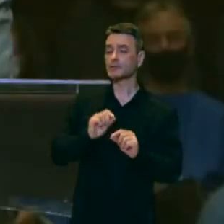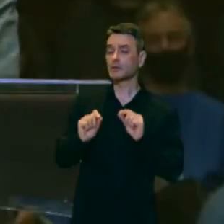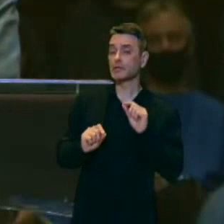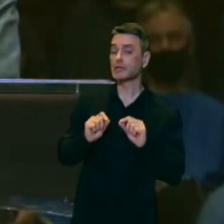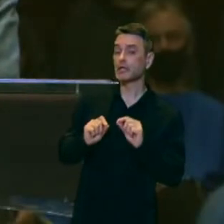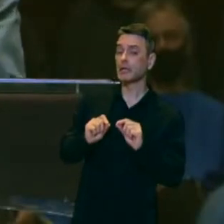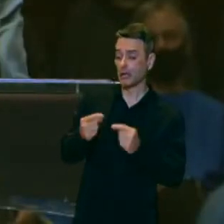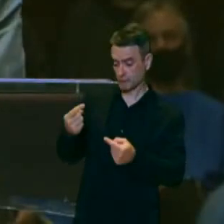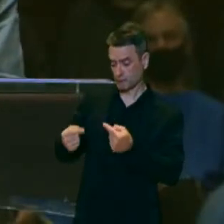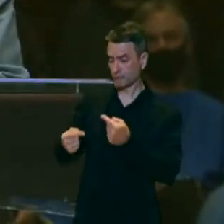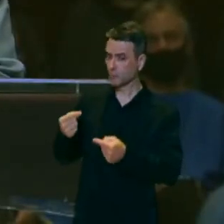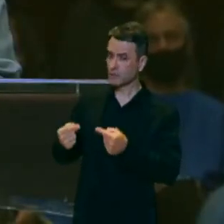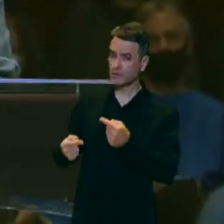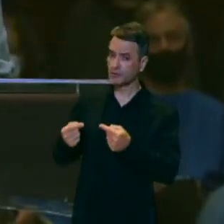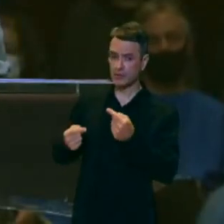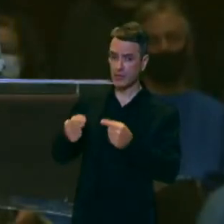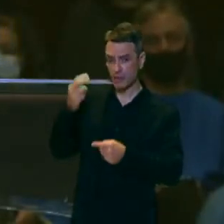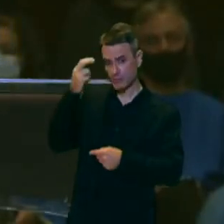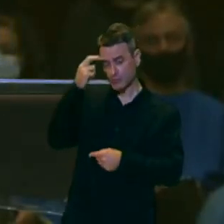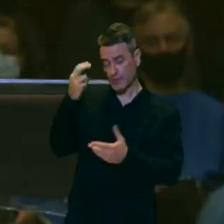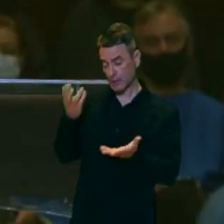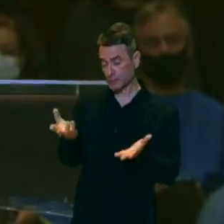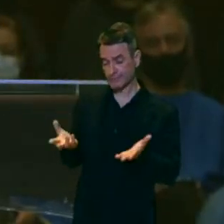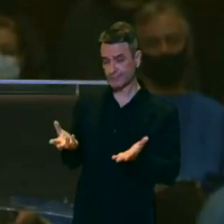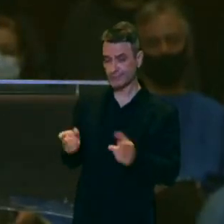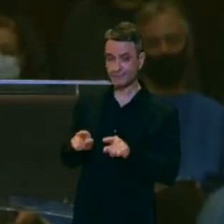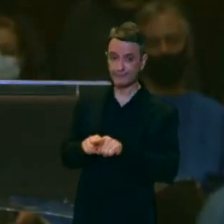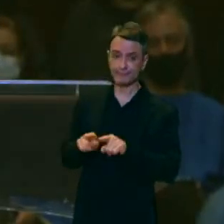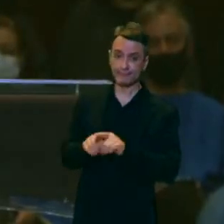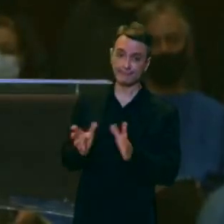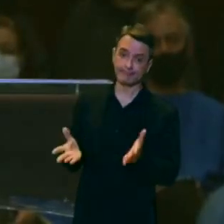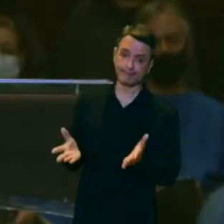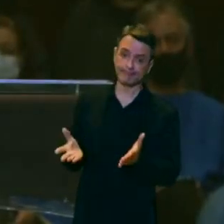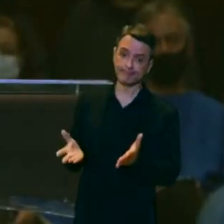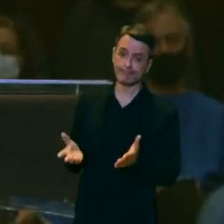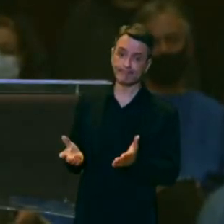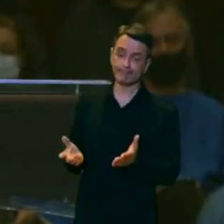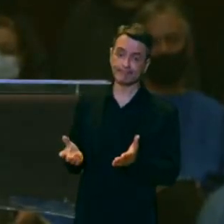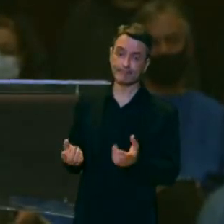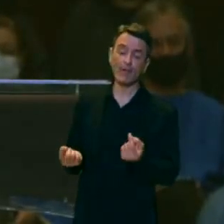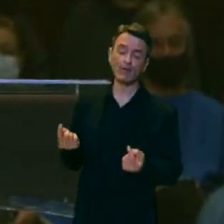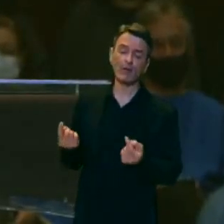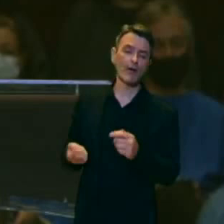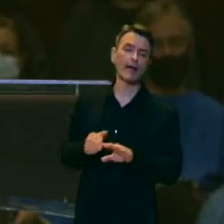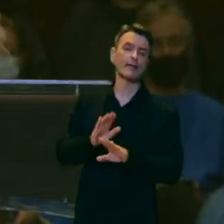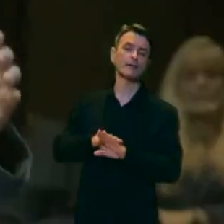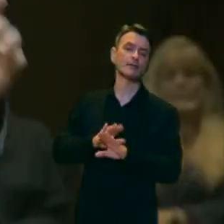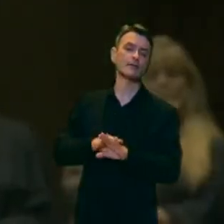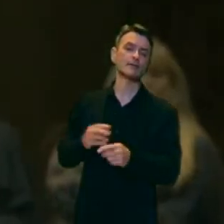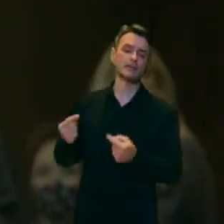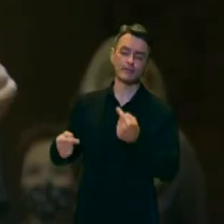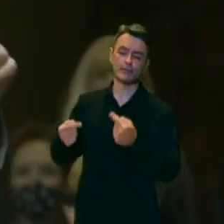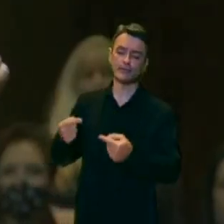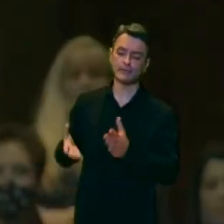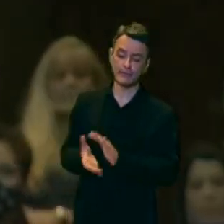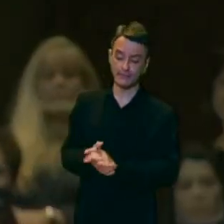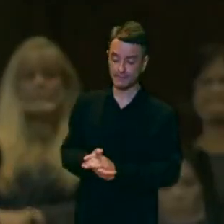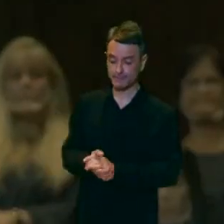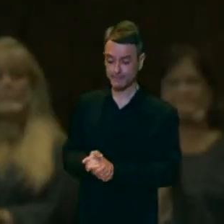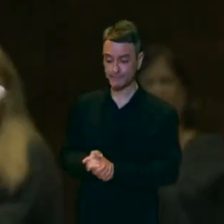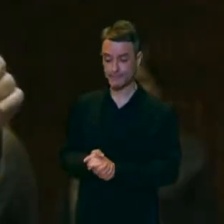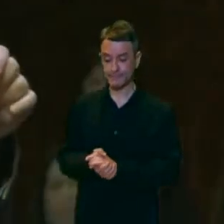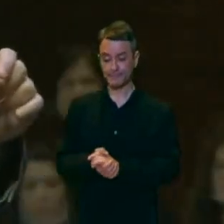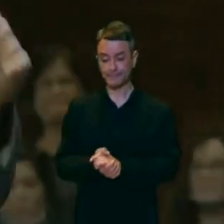ideologia política cultural. E qual era a ideologia política cultural? Eles